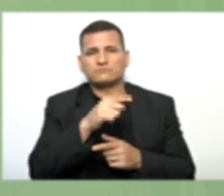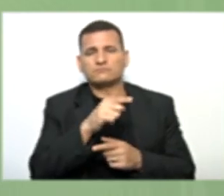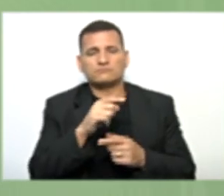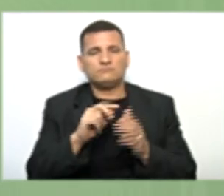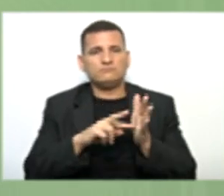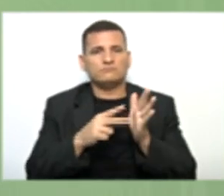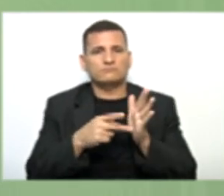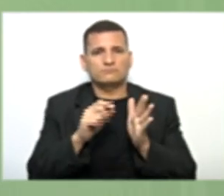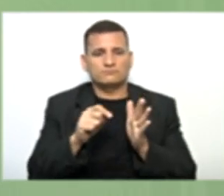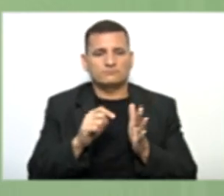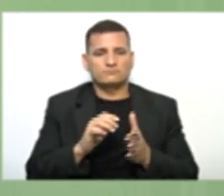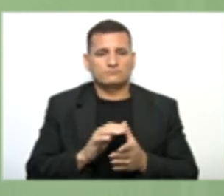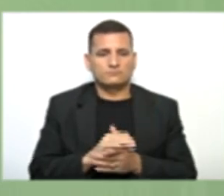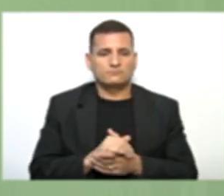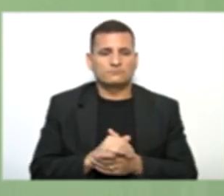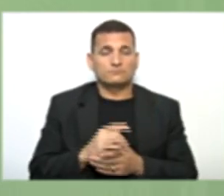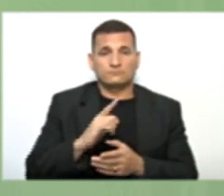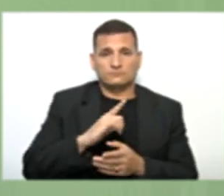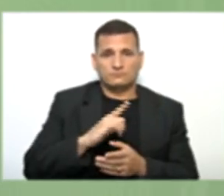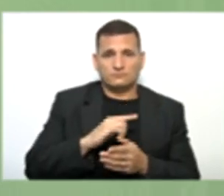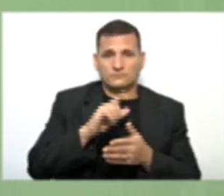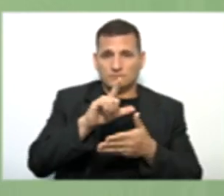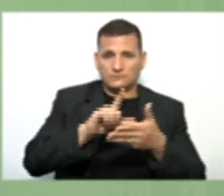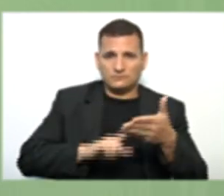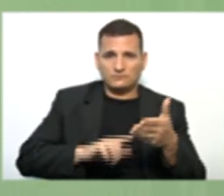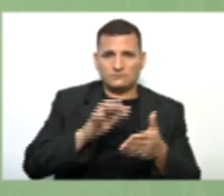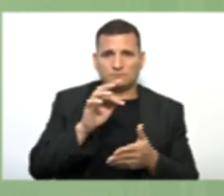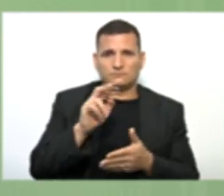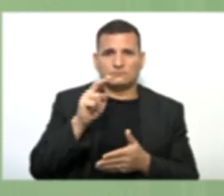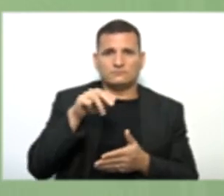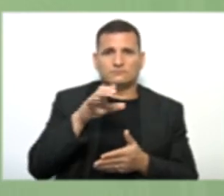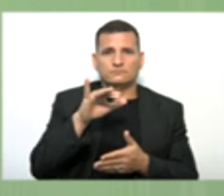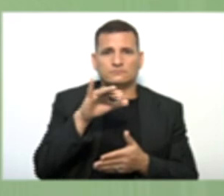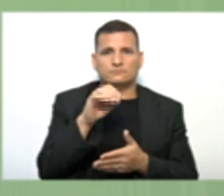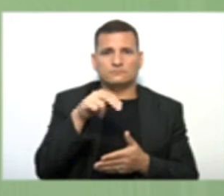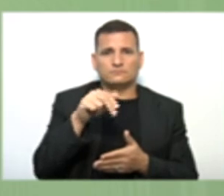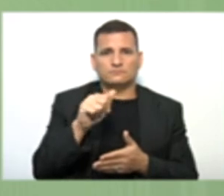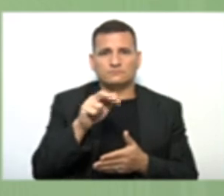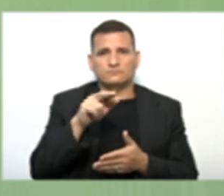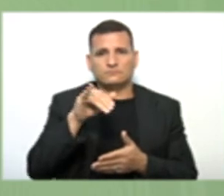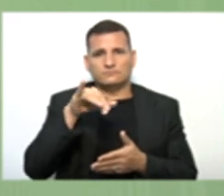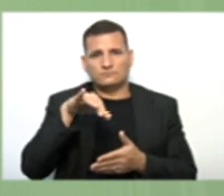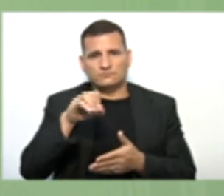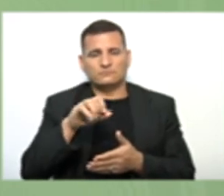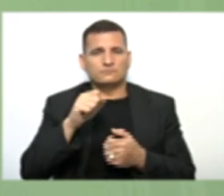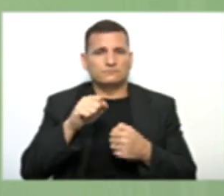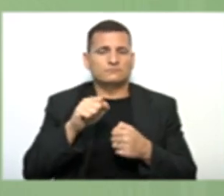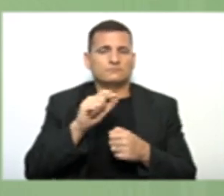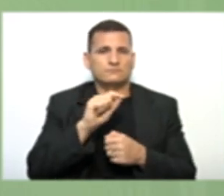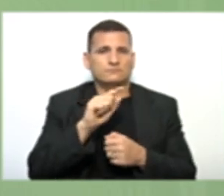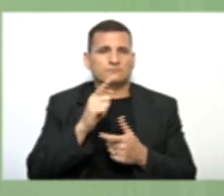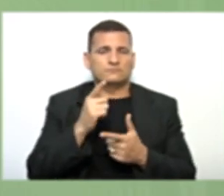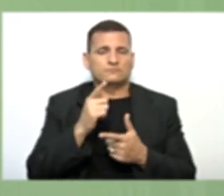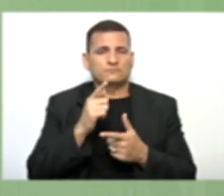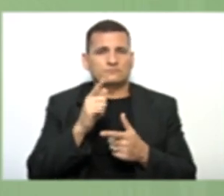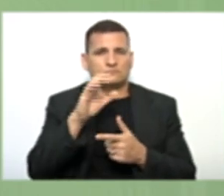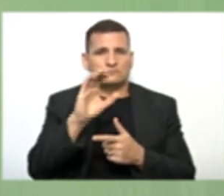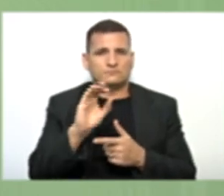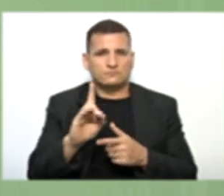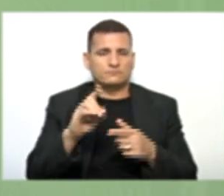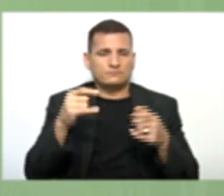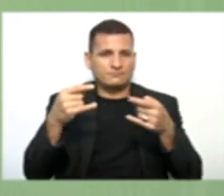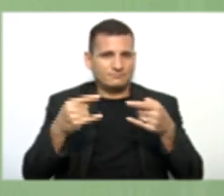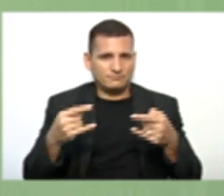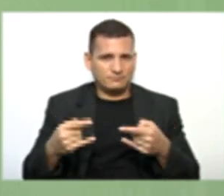pessoal? Seguinte, eu tenho uma lista de funcionários, aí você tem que interpretar o código da seguinte forma. Poxa, professor, mas como assim eu